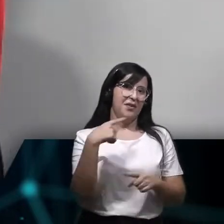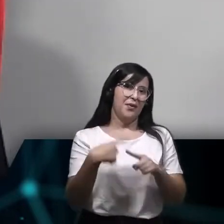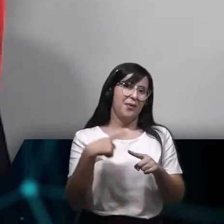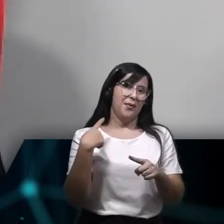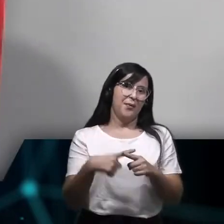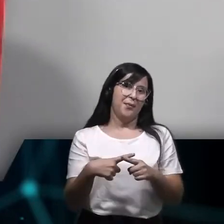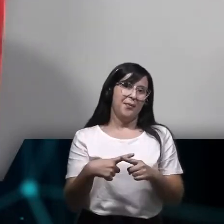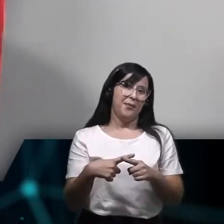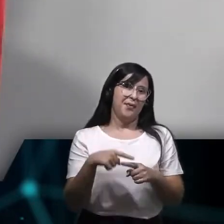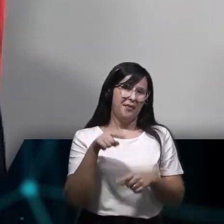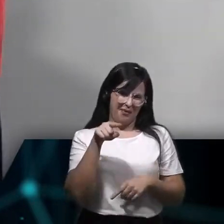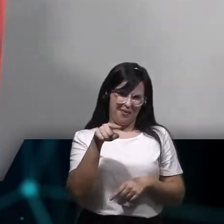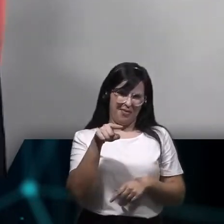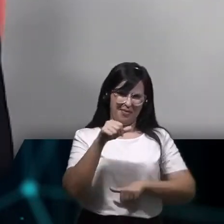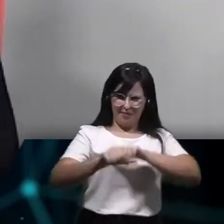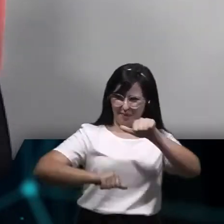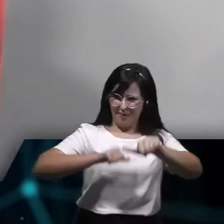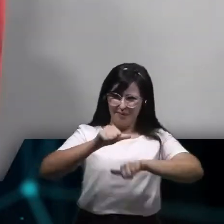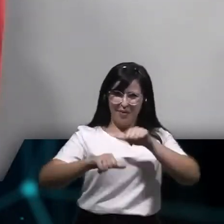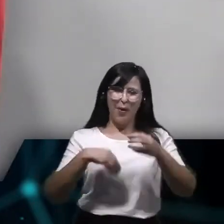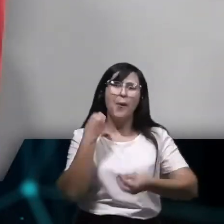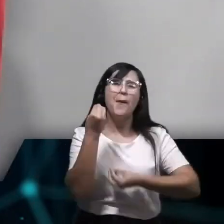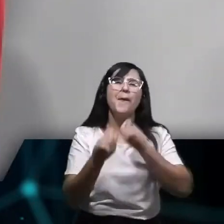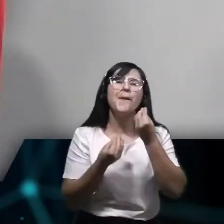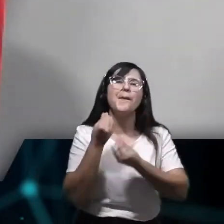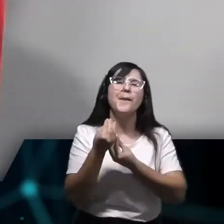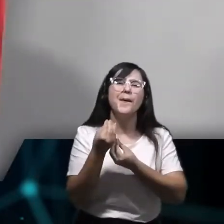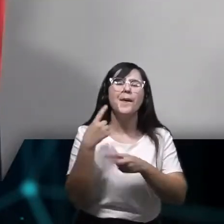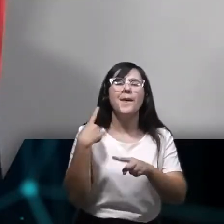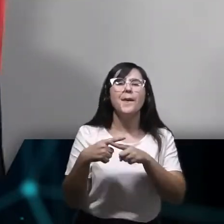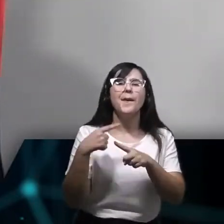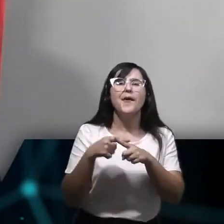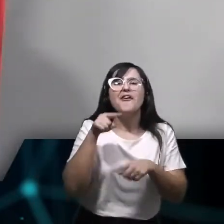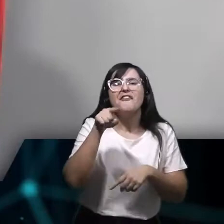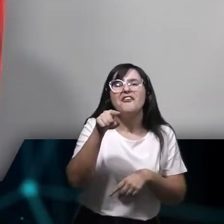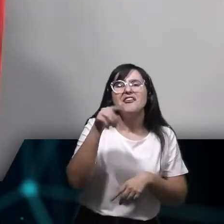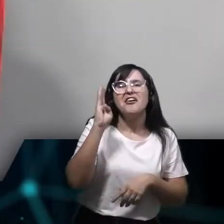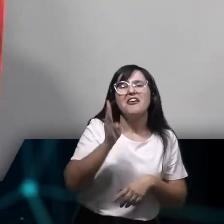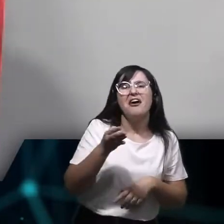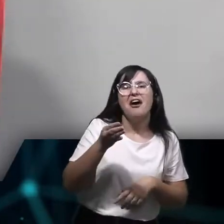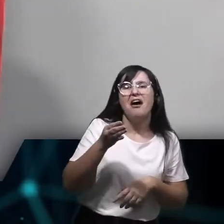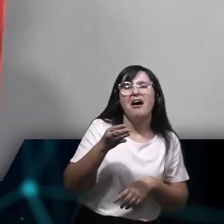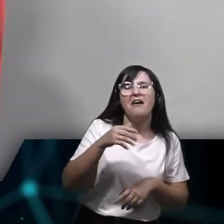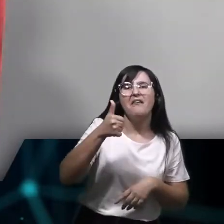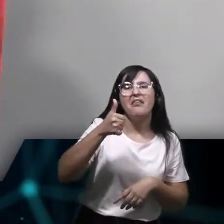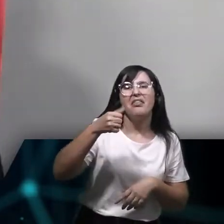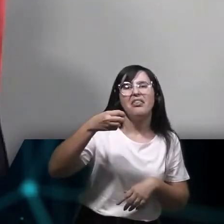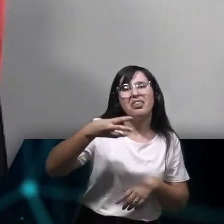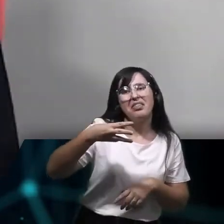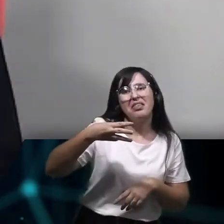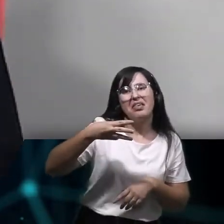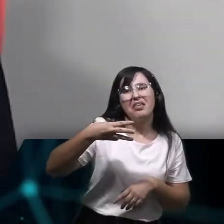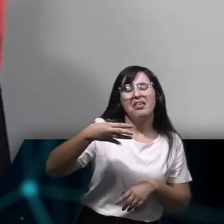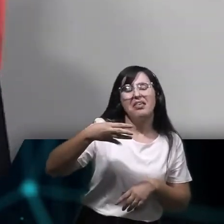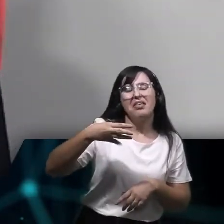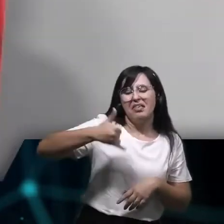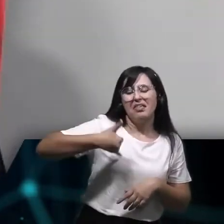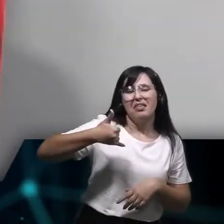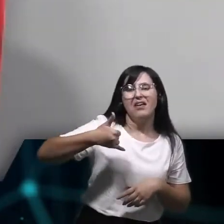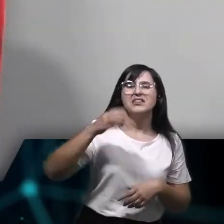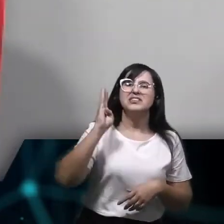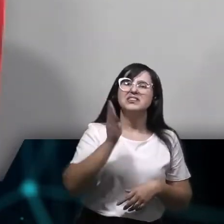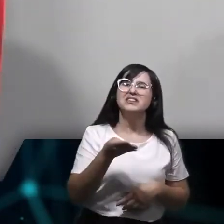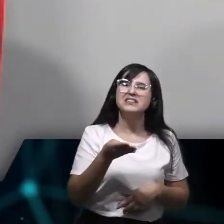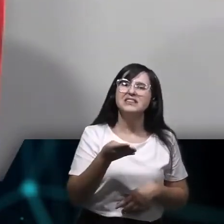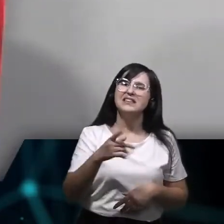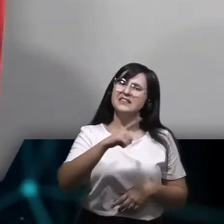uma emissora de rádio local, diz que desde os 13 anos de idade participa da política em Brejo de Amadeus. E eu